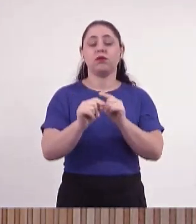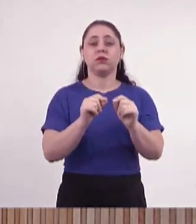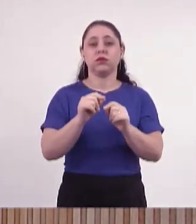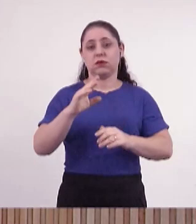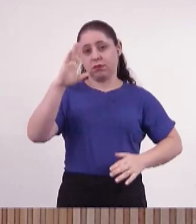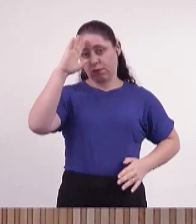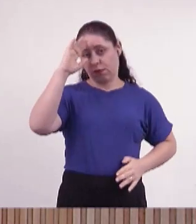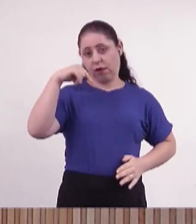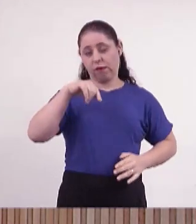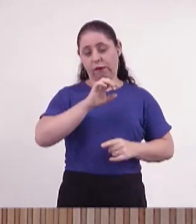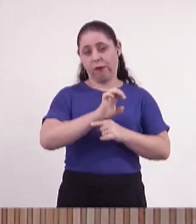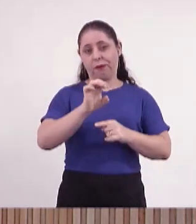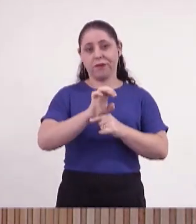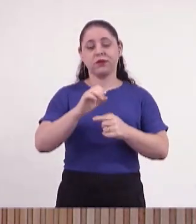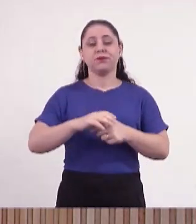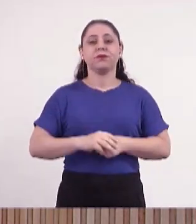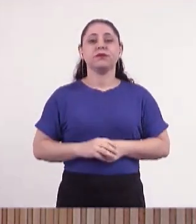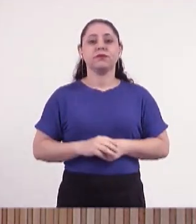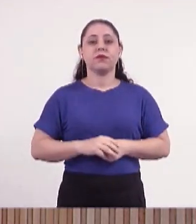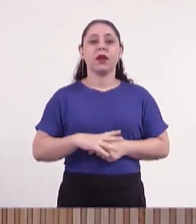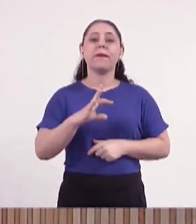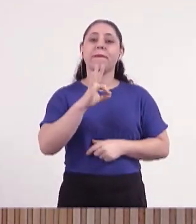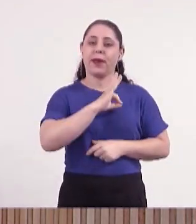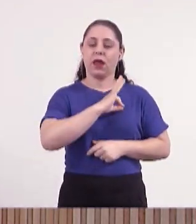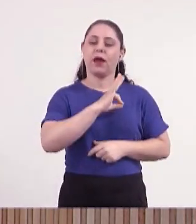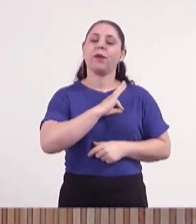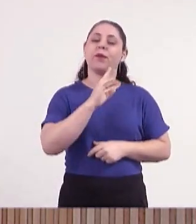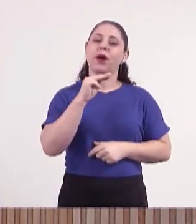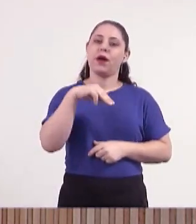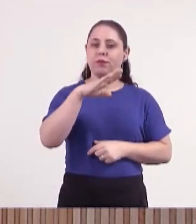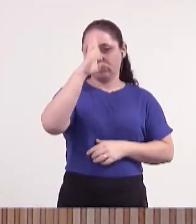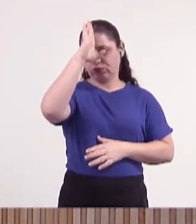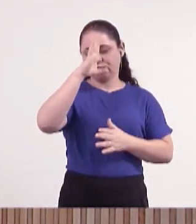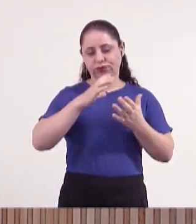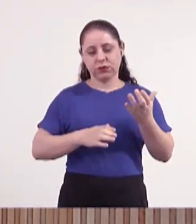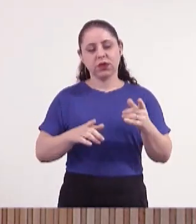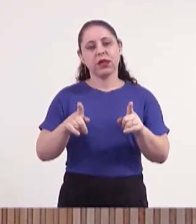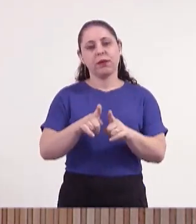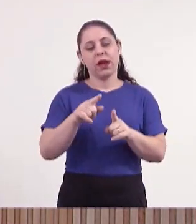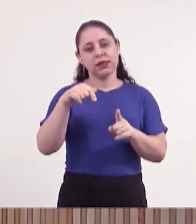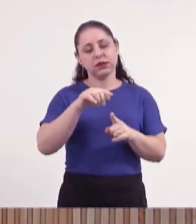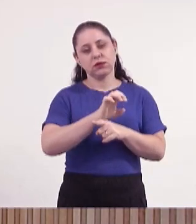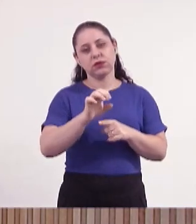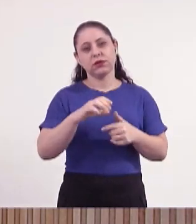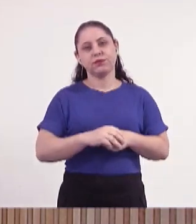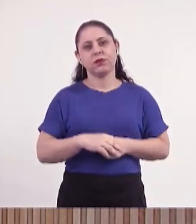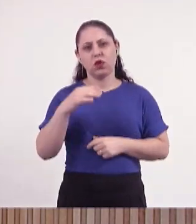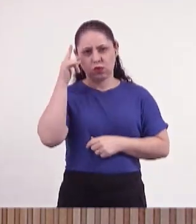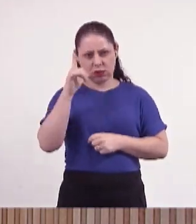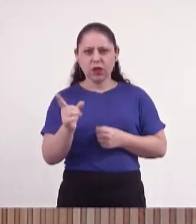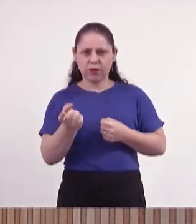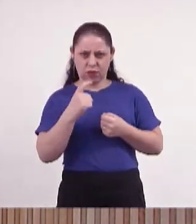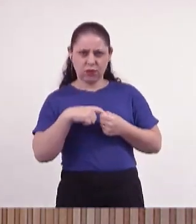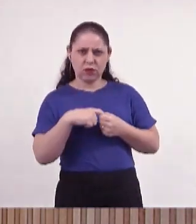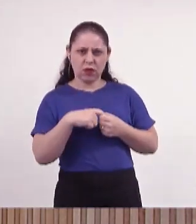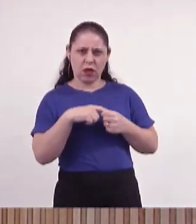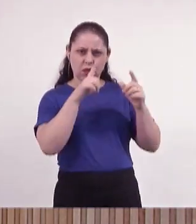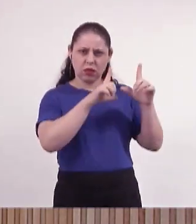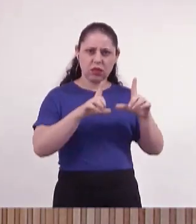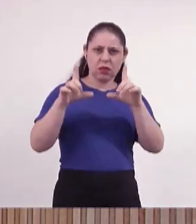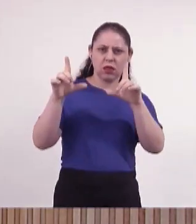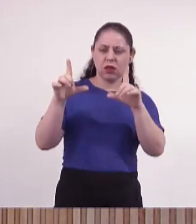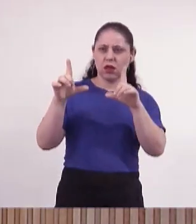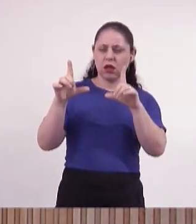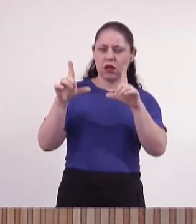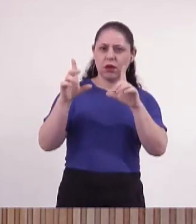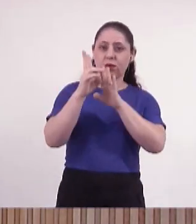dos militares aqui de Mato Grosso do Sul, policiais militares, também os bombeiros militares aqui do nosso estado. A gente consegue retomar aquela última tela?